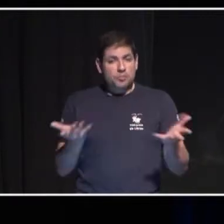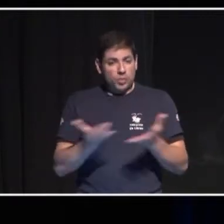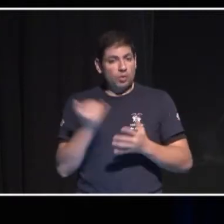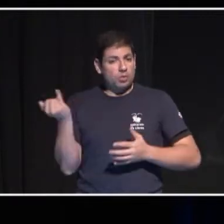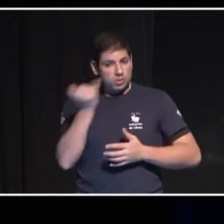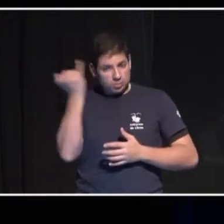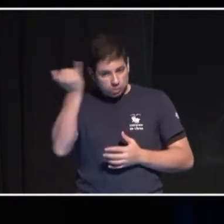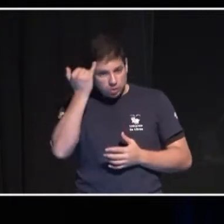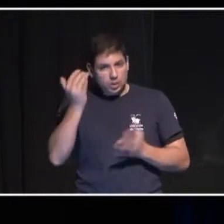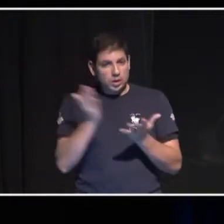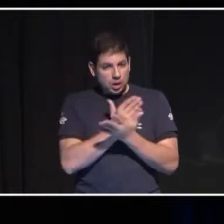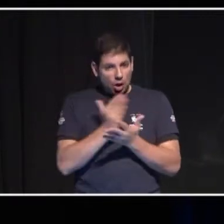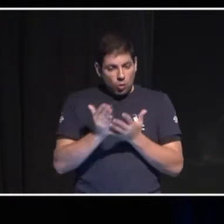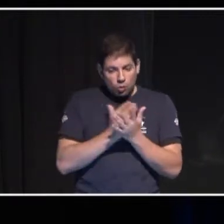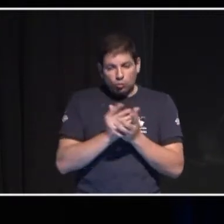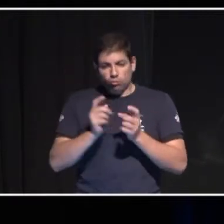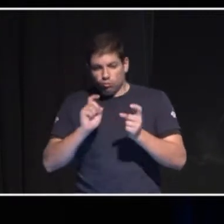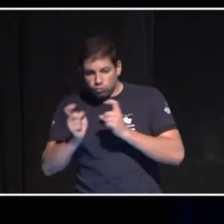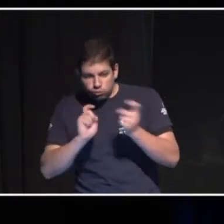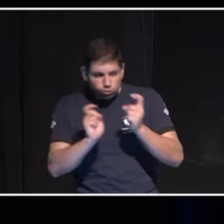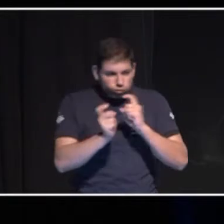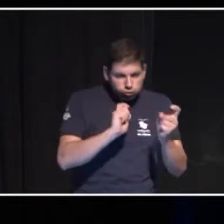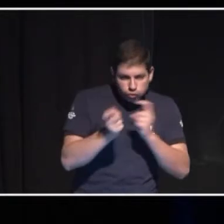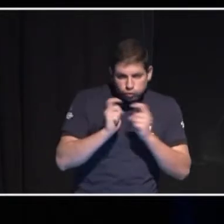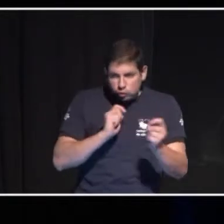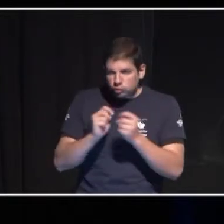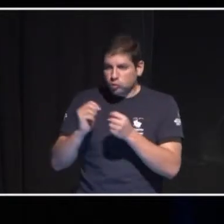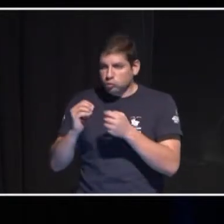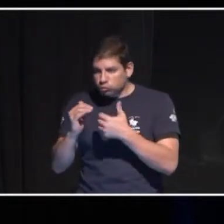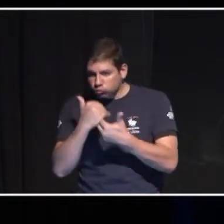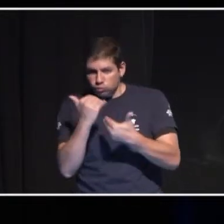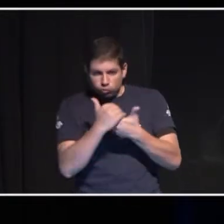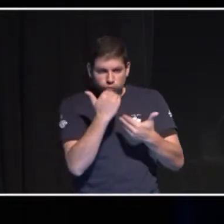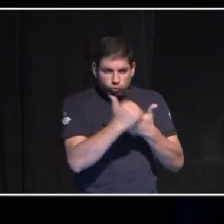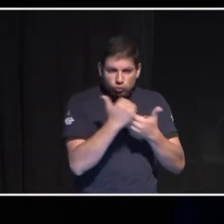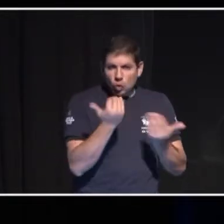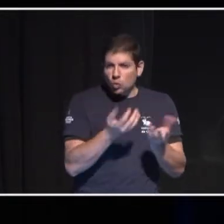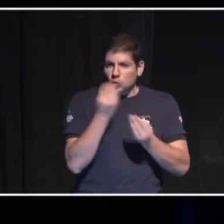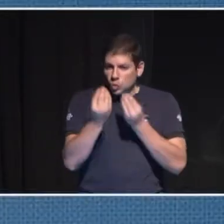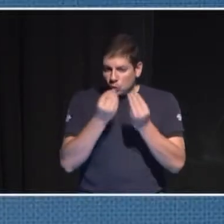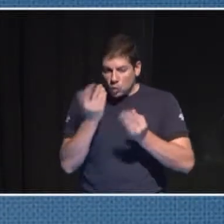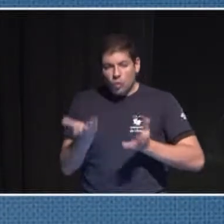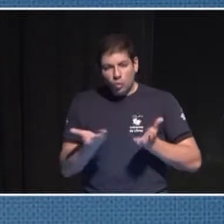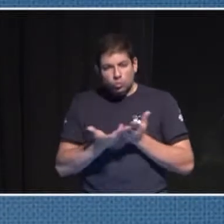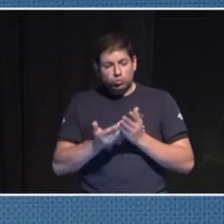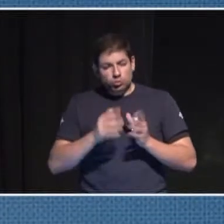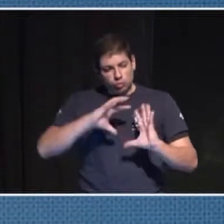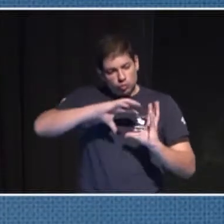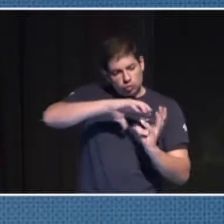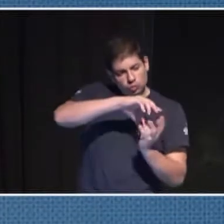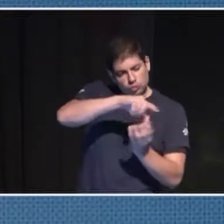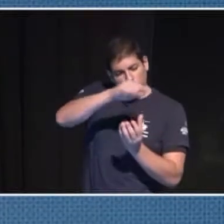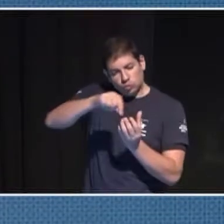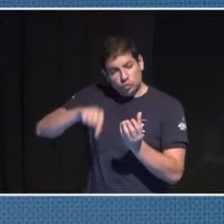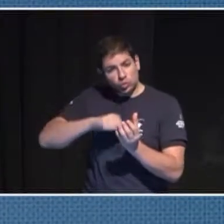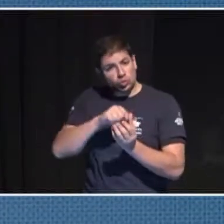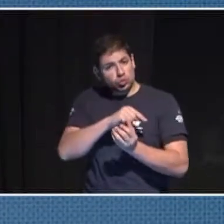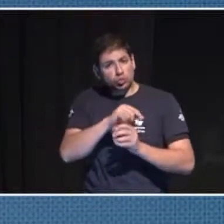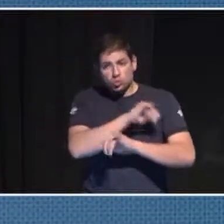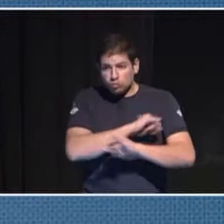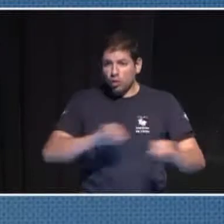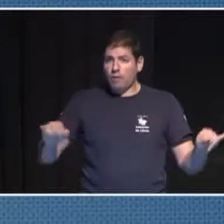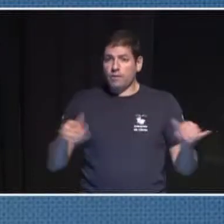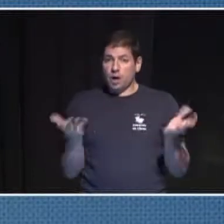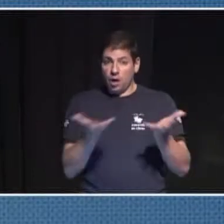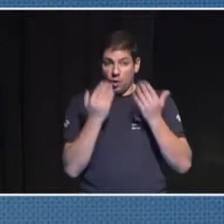importantes consensos mundiais que nos orientam no manejo desses pacientes. Esse é um consenso